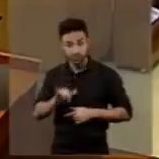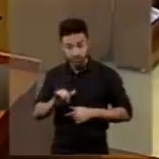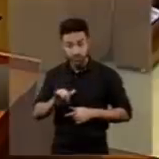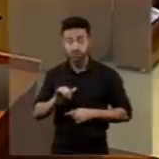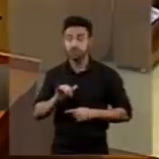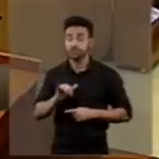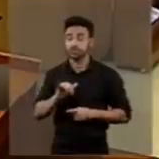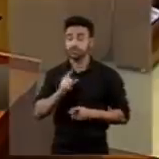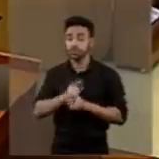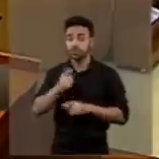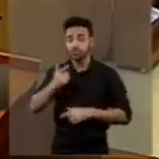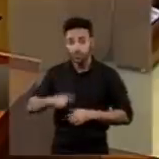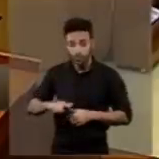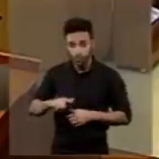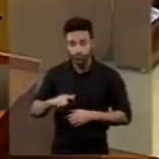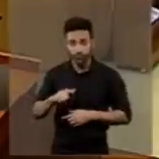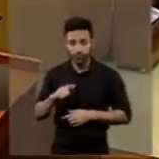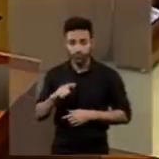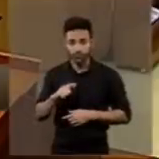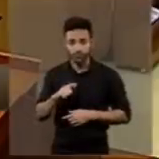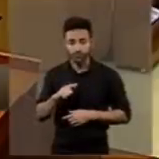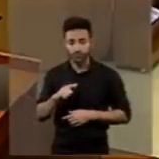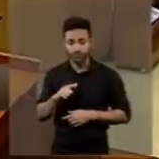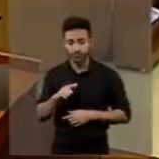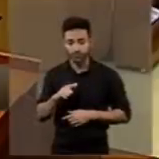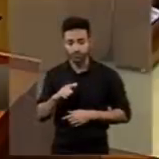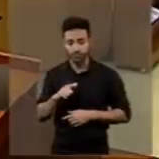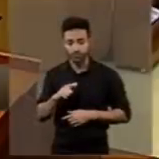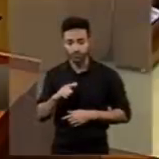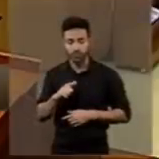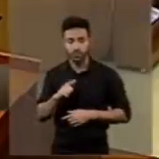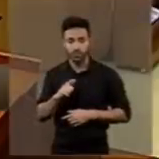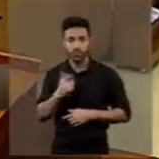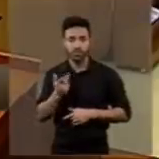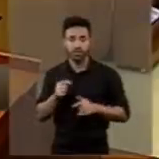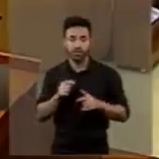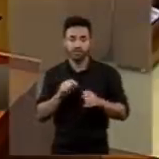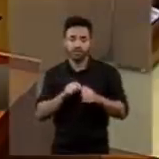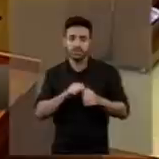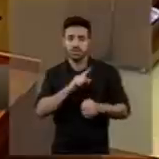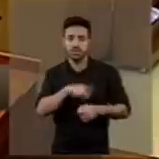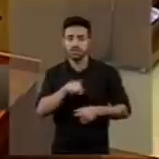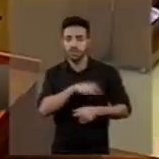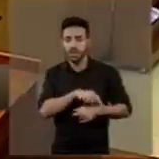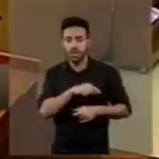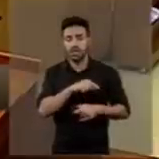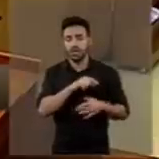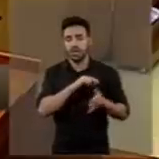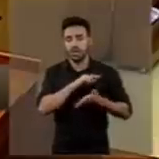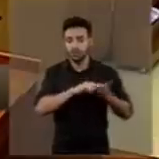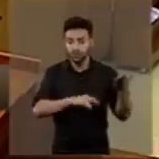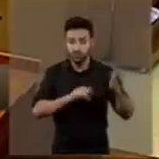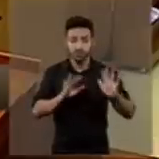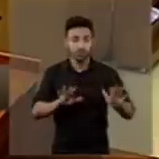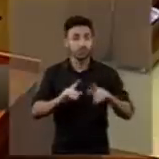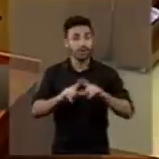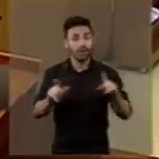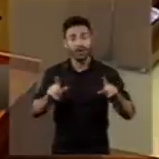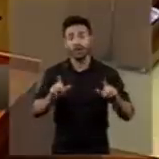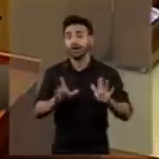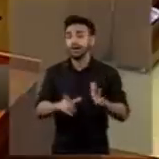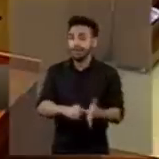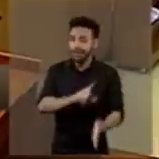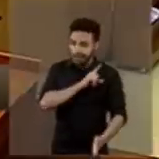reiteração, antes de possibilitar o cancelamento do registro especial, exige ainda, nos termos agora do